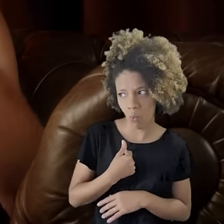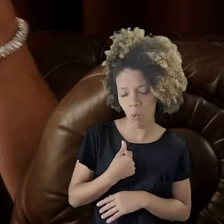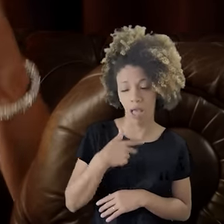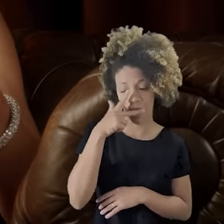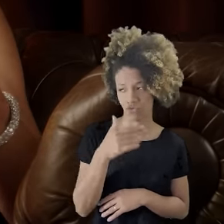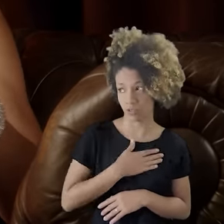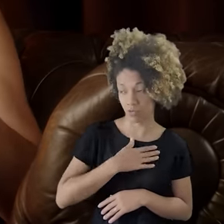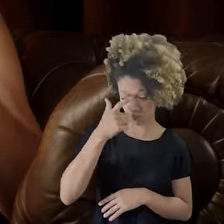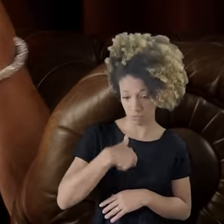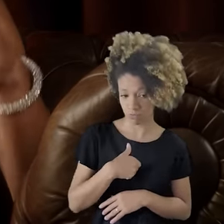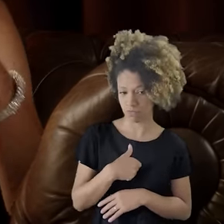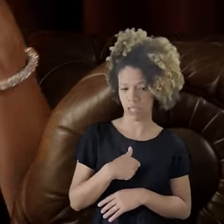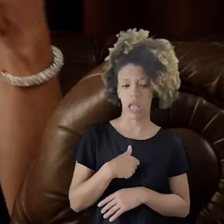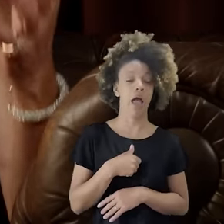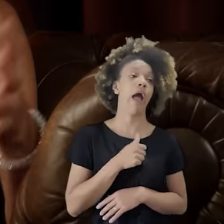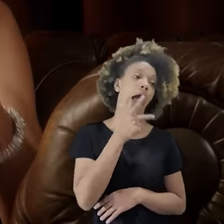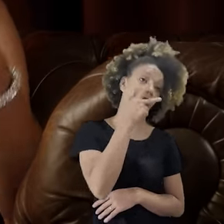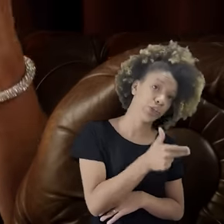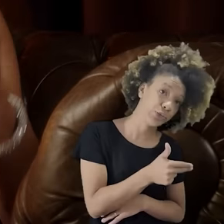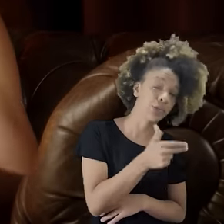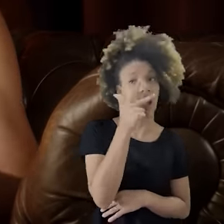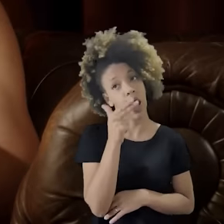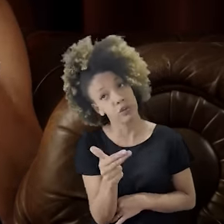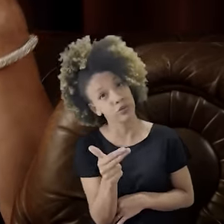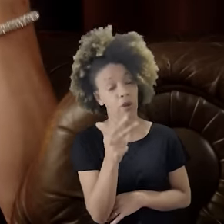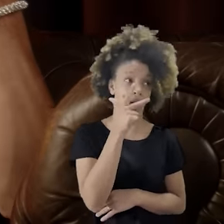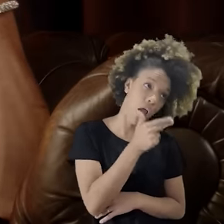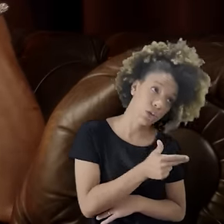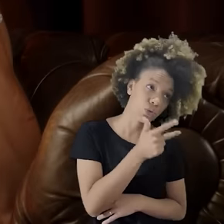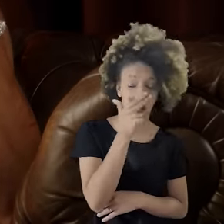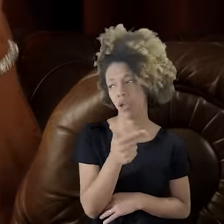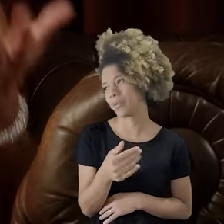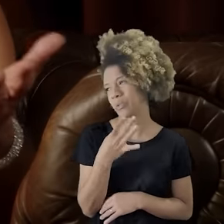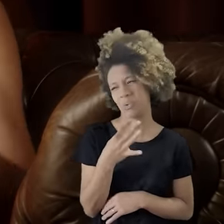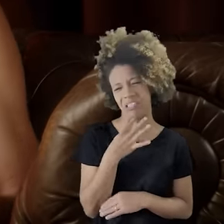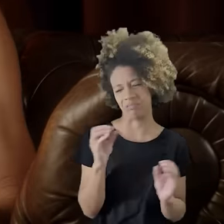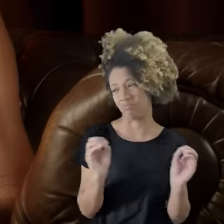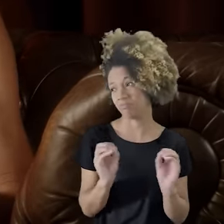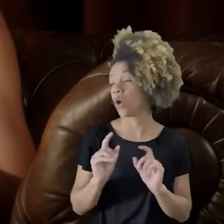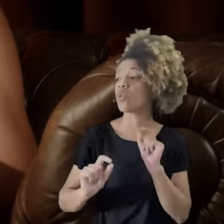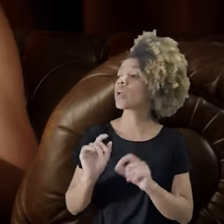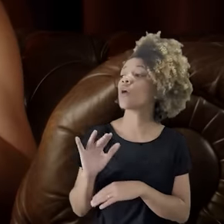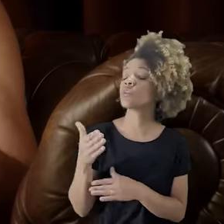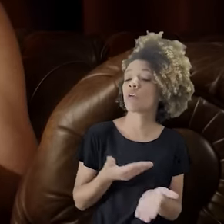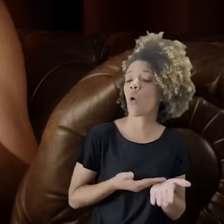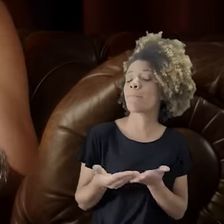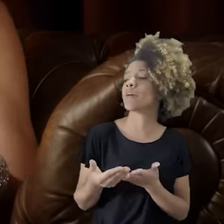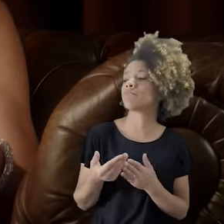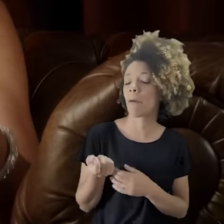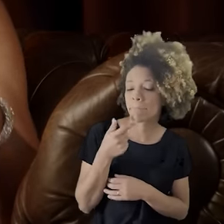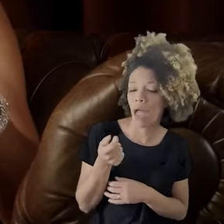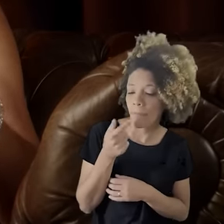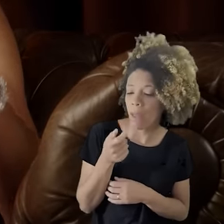a gente acha Ah eu conheço o mundo acha acha que conhece não acha mas não conhece é nada então o que acontece ele começa a